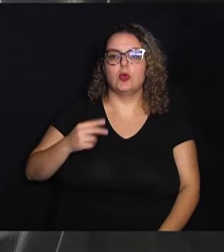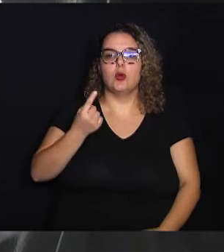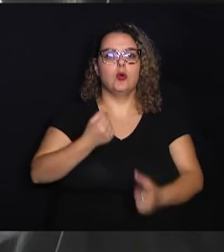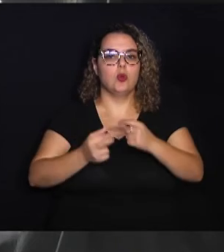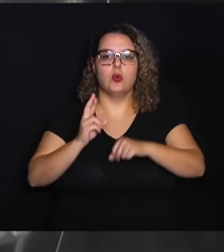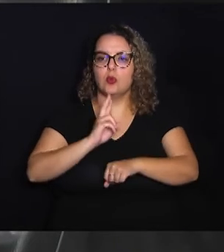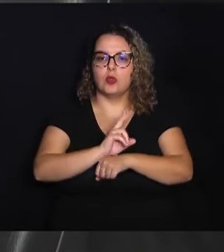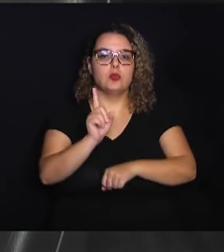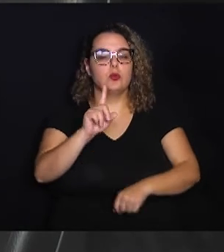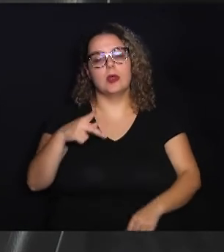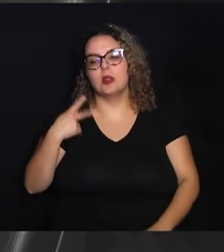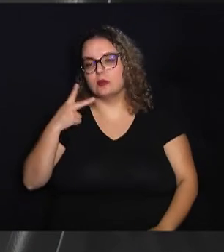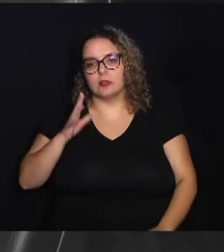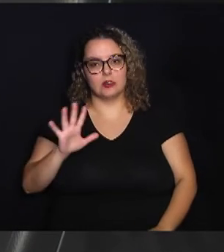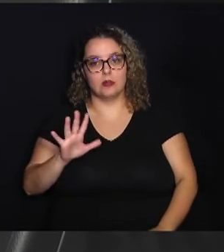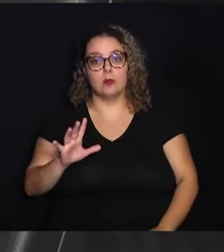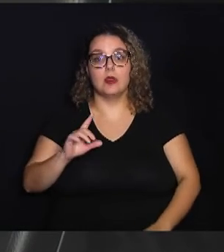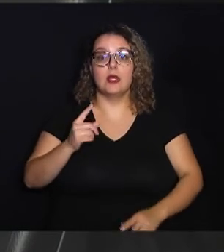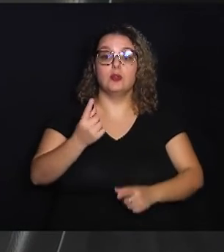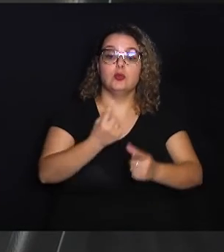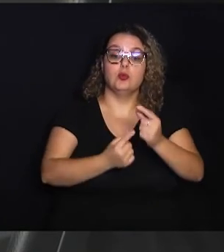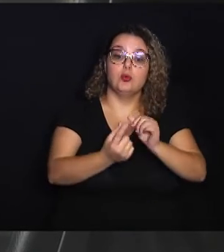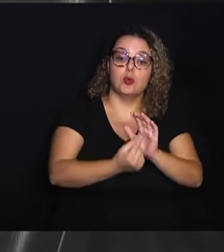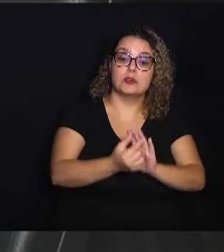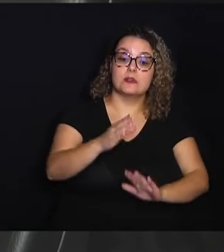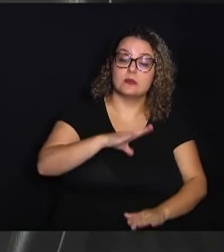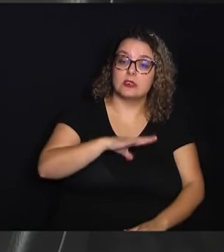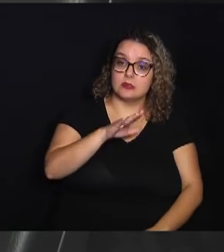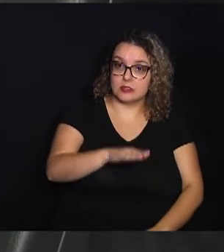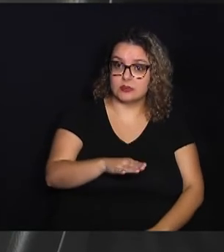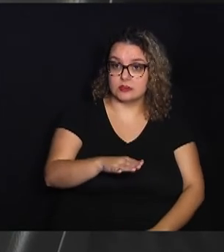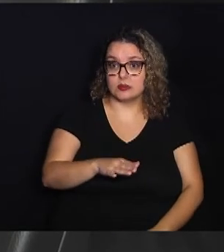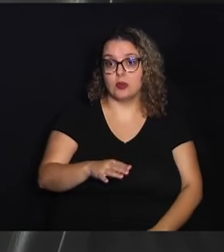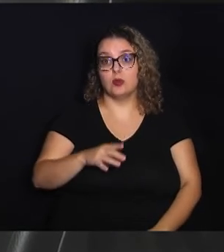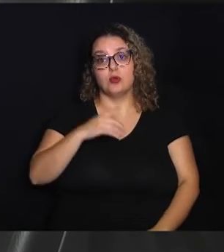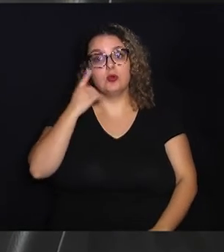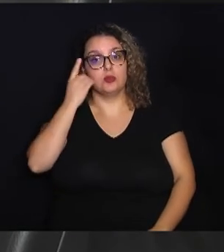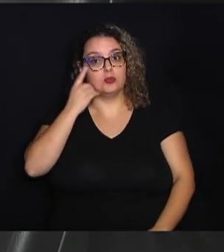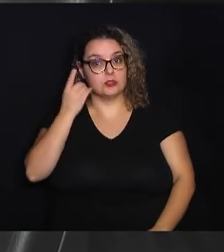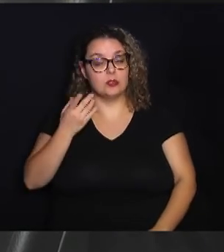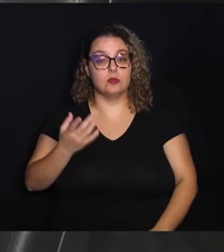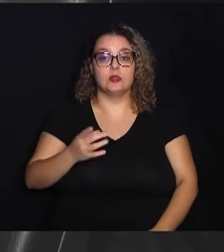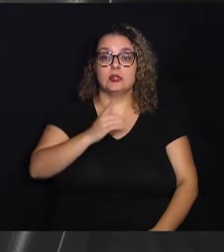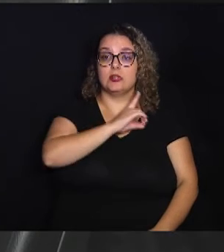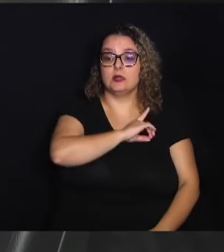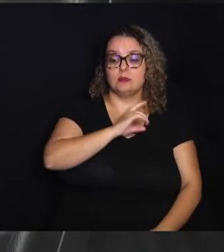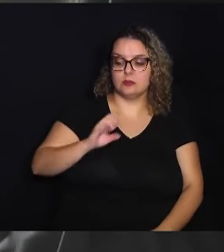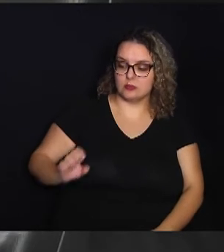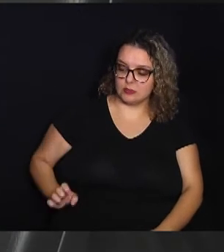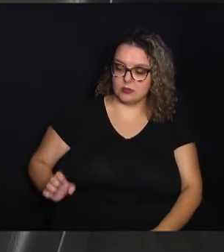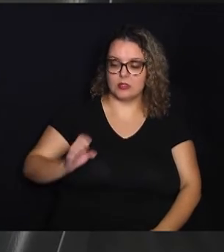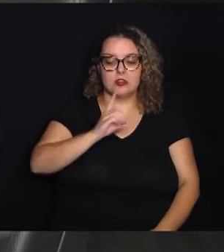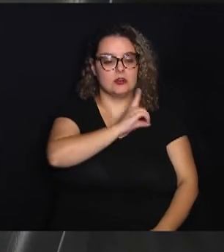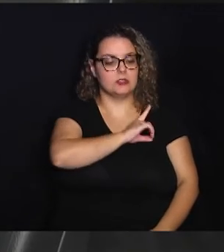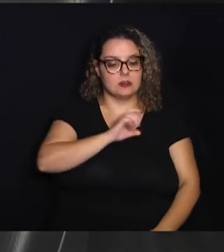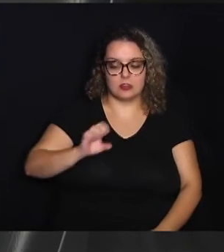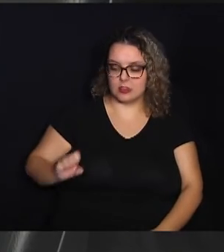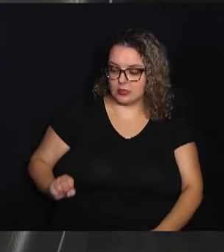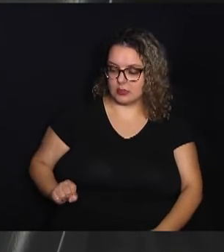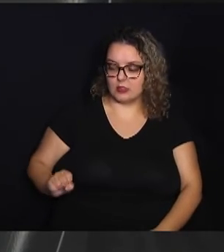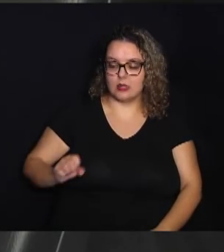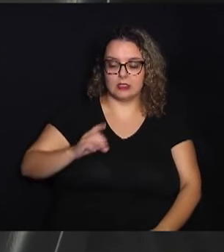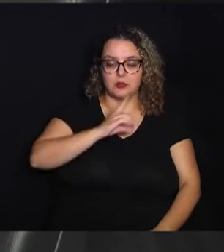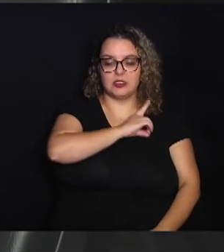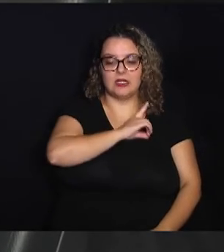do orçamento. O que o deputado e o vereador estadual ou federal pode fazer, e o senador, ele pode fazer indicação para que